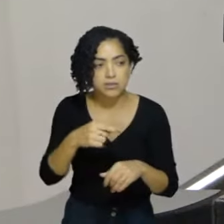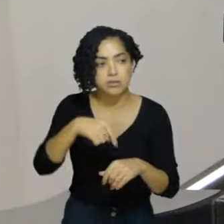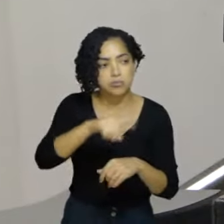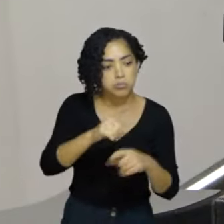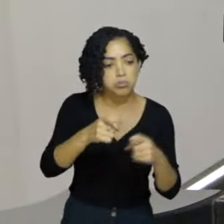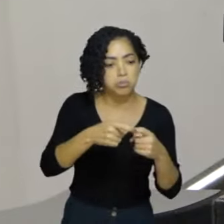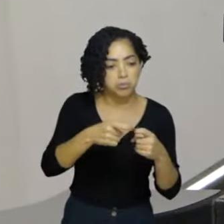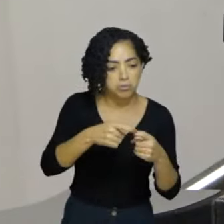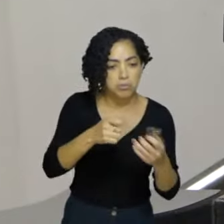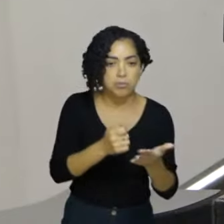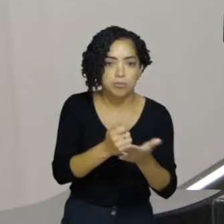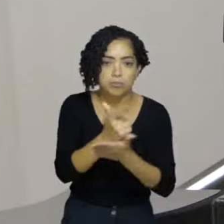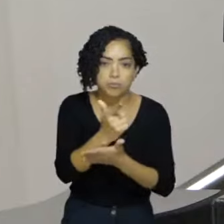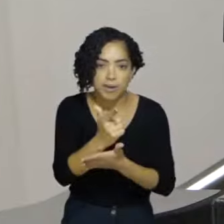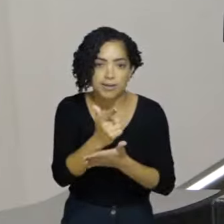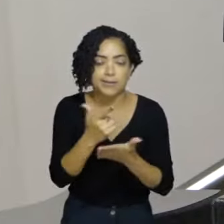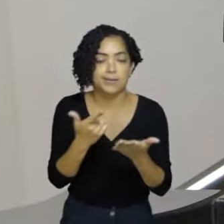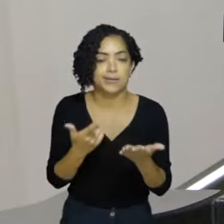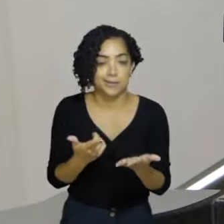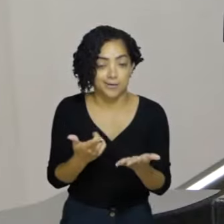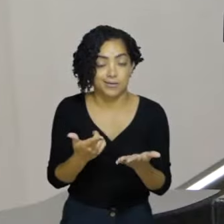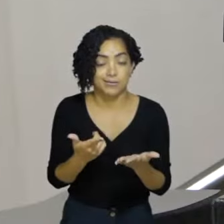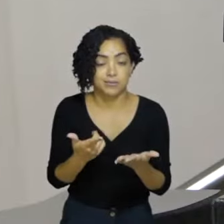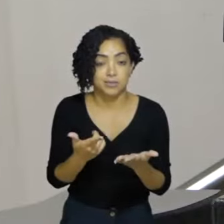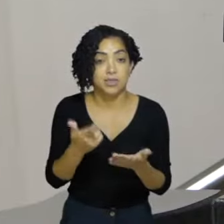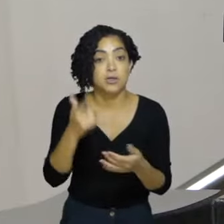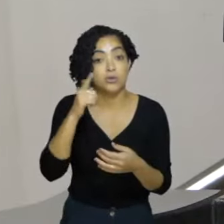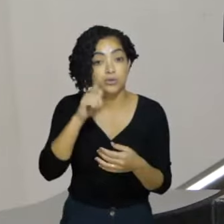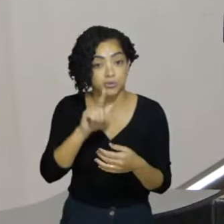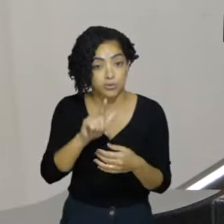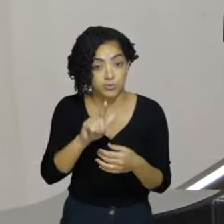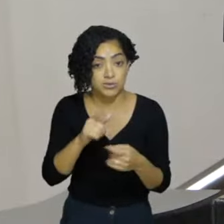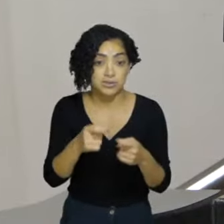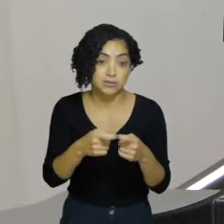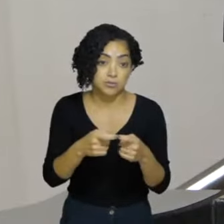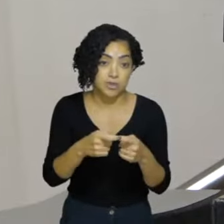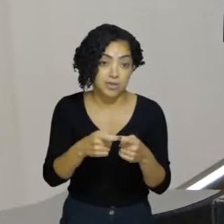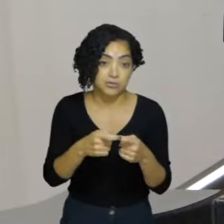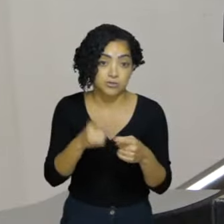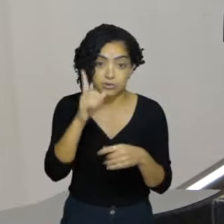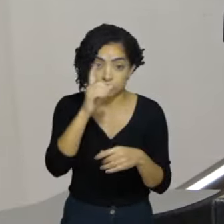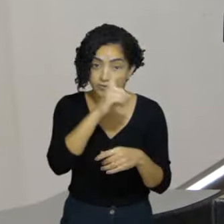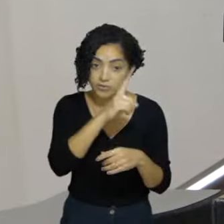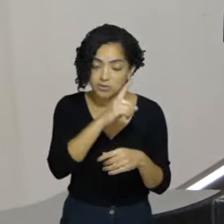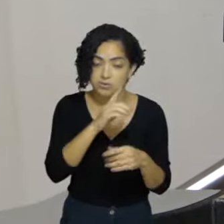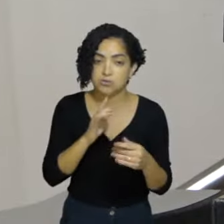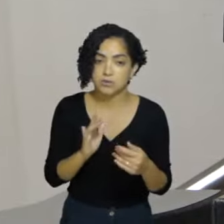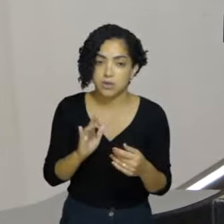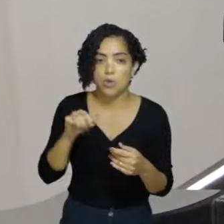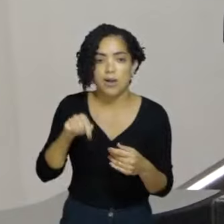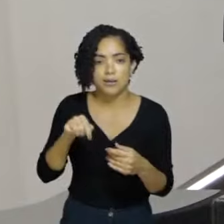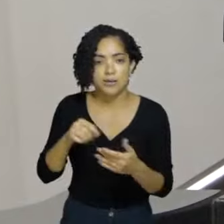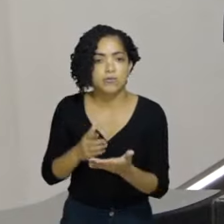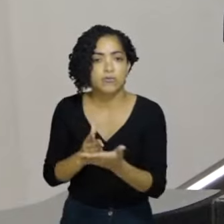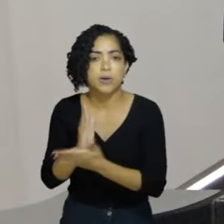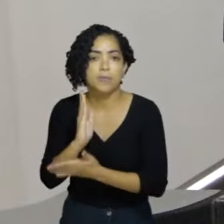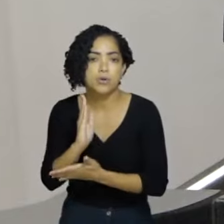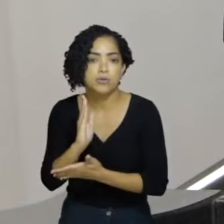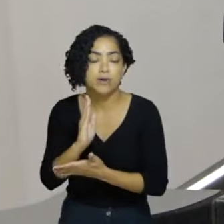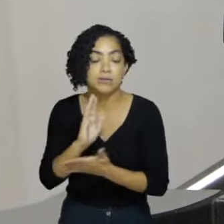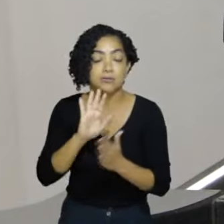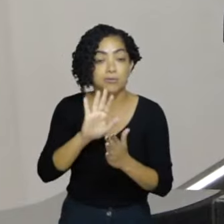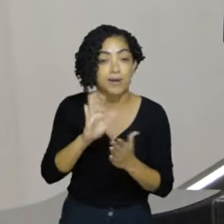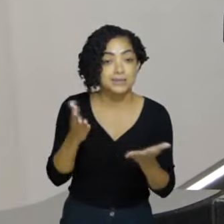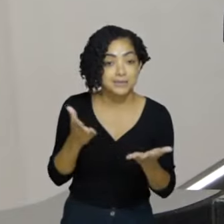pagar R$800 na consulta, e quando conseguiam esse médico? Pois bem, essa casa fez o seu dever e aprovou. Só que agora